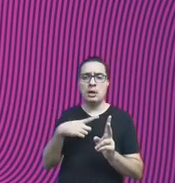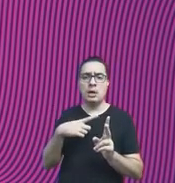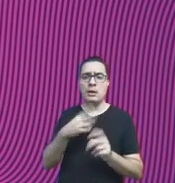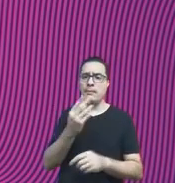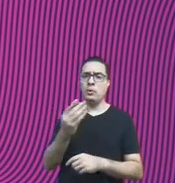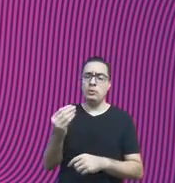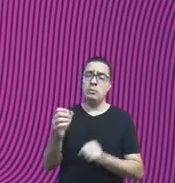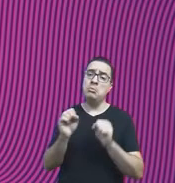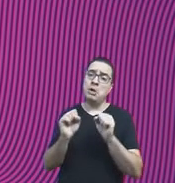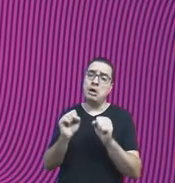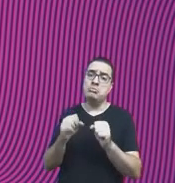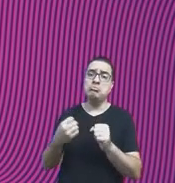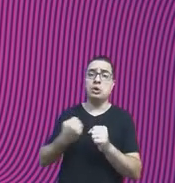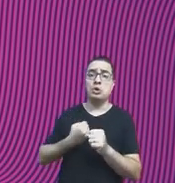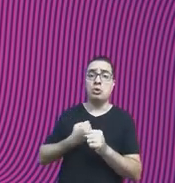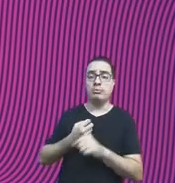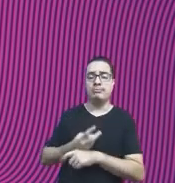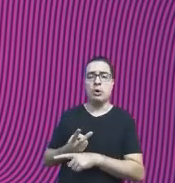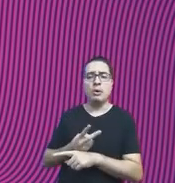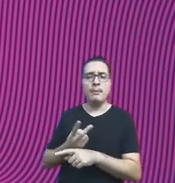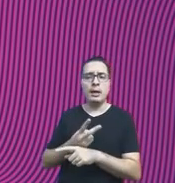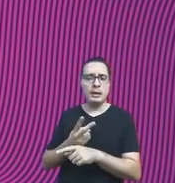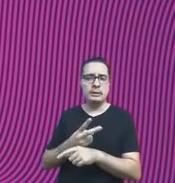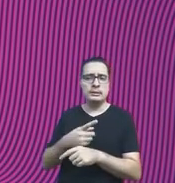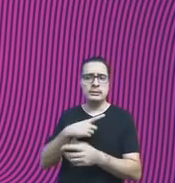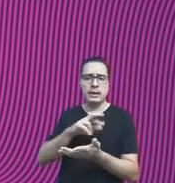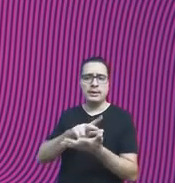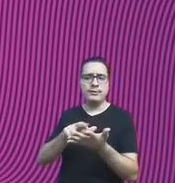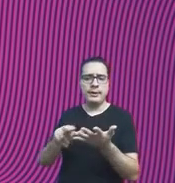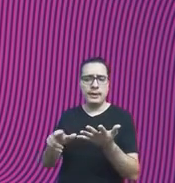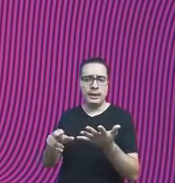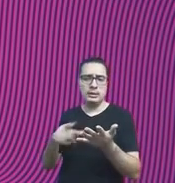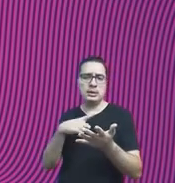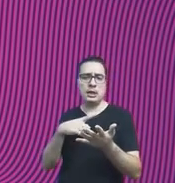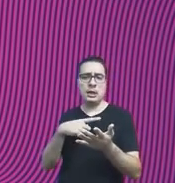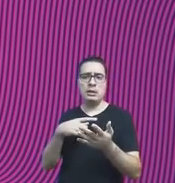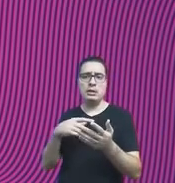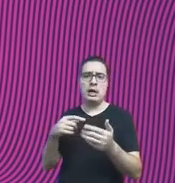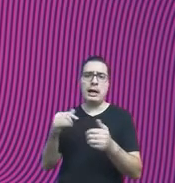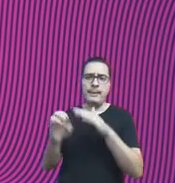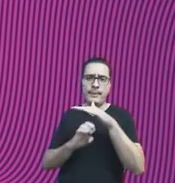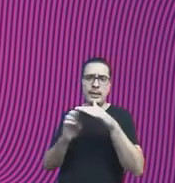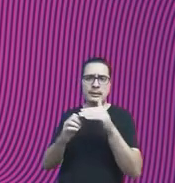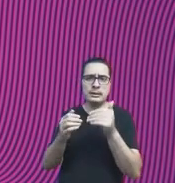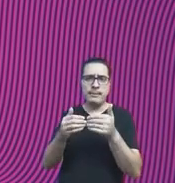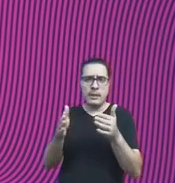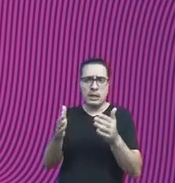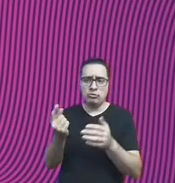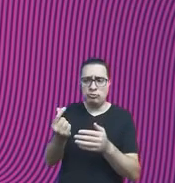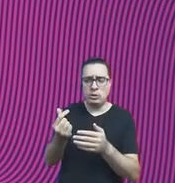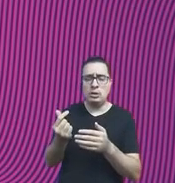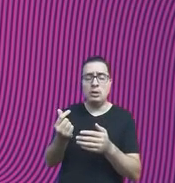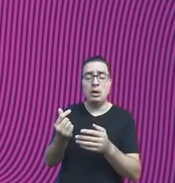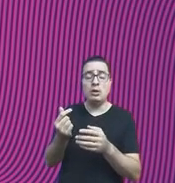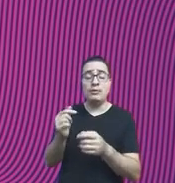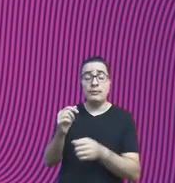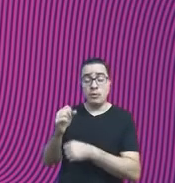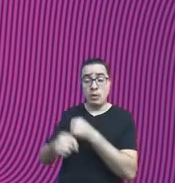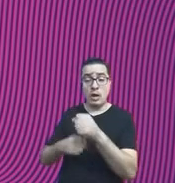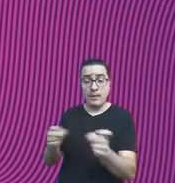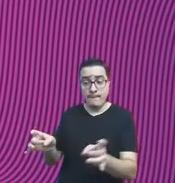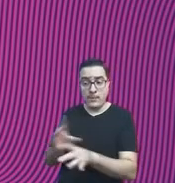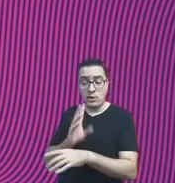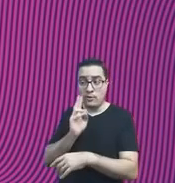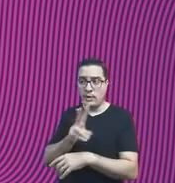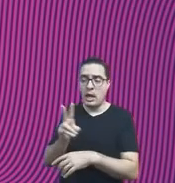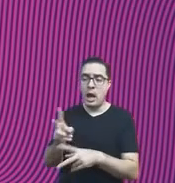que a gente acompanha das nossas operadoras, e não só de capital aberto, mas as demais, a gente deve ter conclusão no final do ano, já alertava para isso, deve